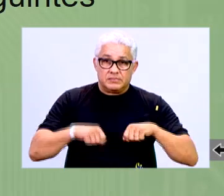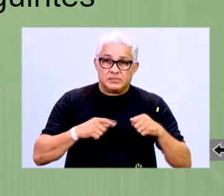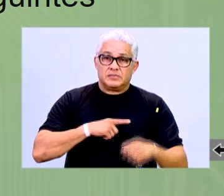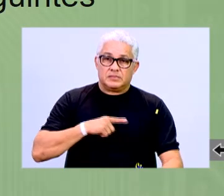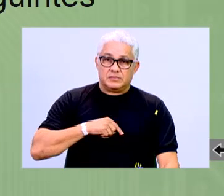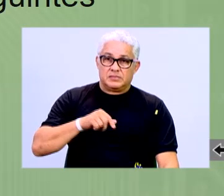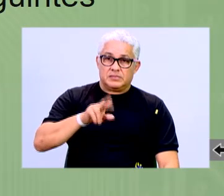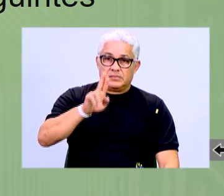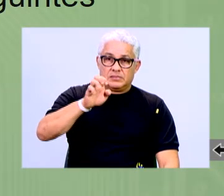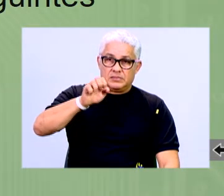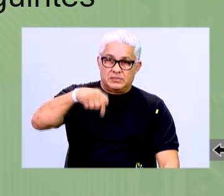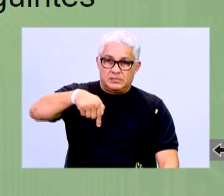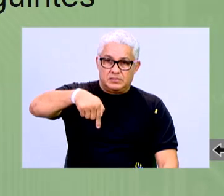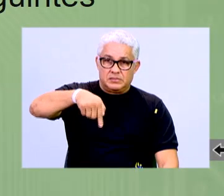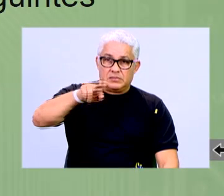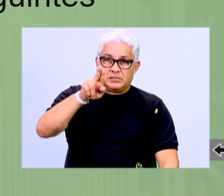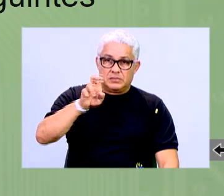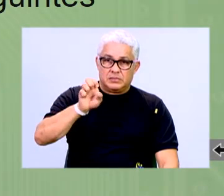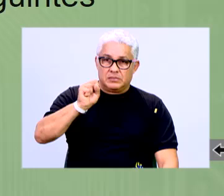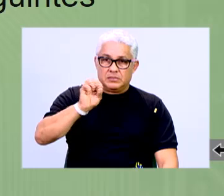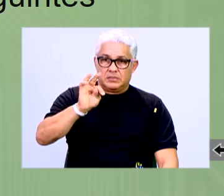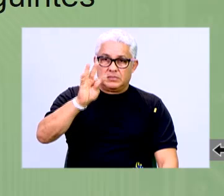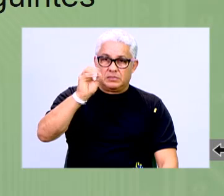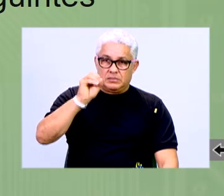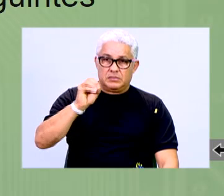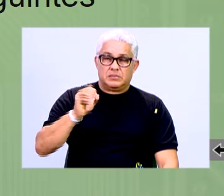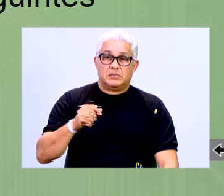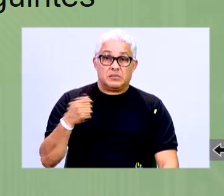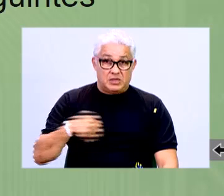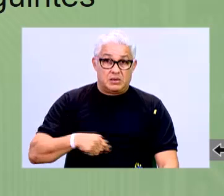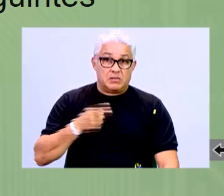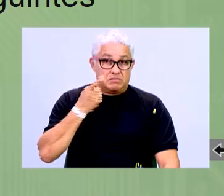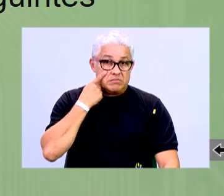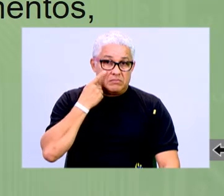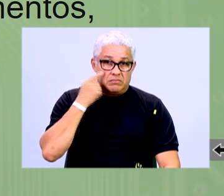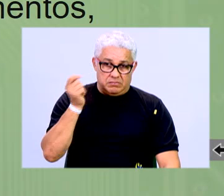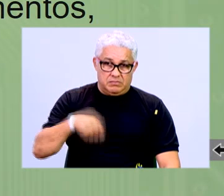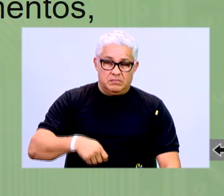devem nos permitir que o requisito seja verificável.